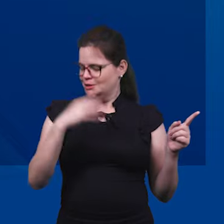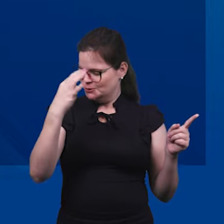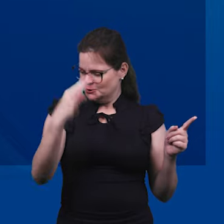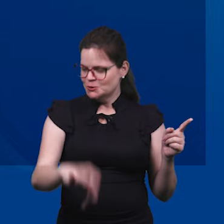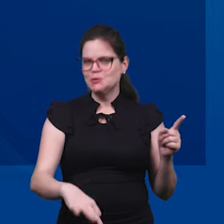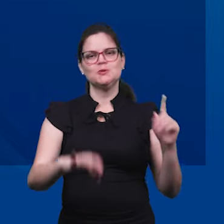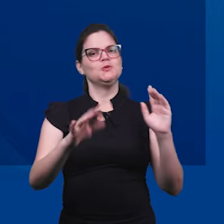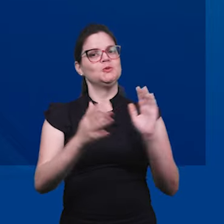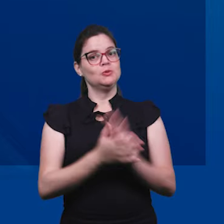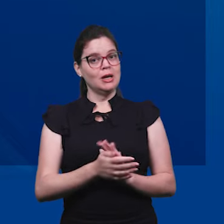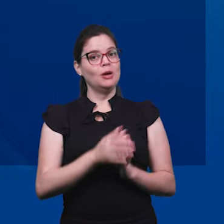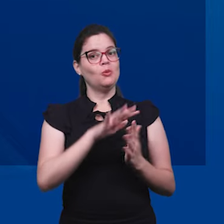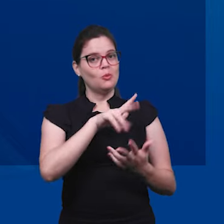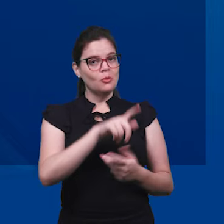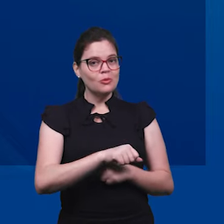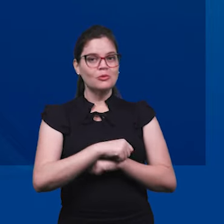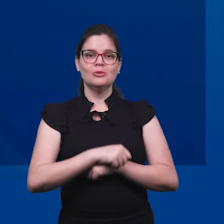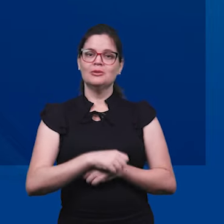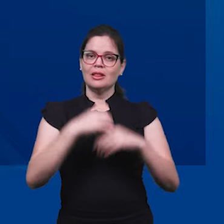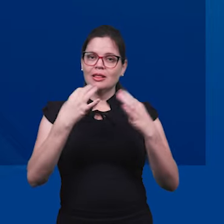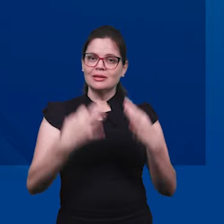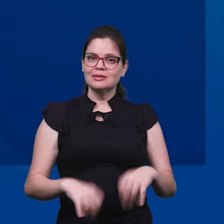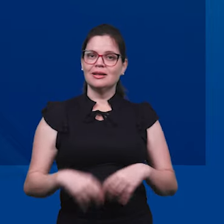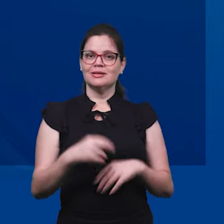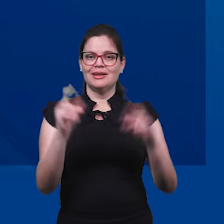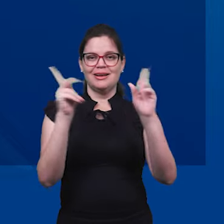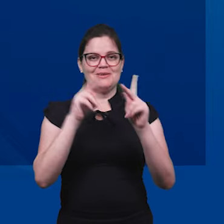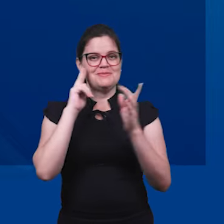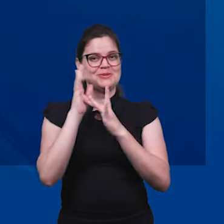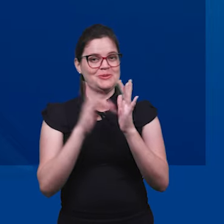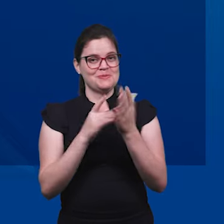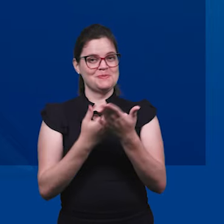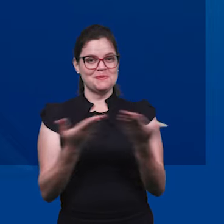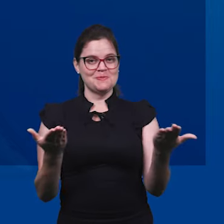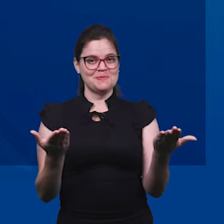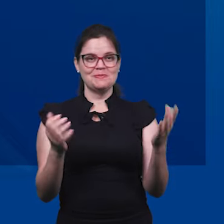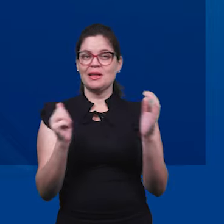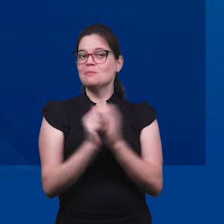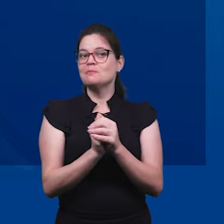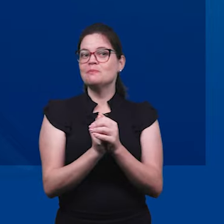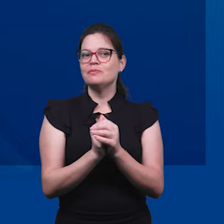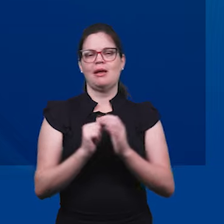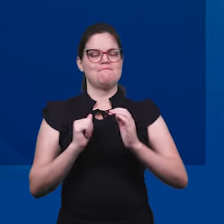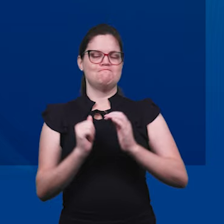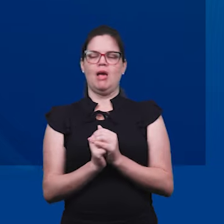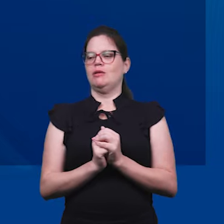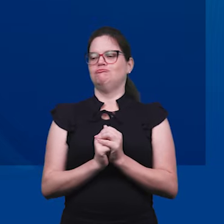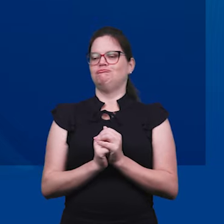Isso mesmo, o mundo, a religião, a paz do Senhor Jesus.